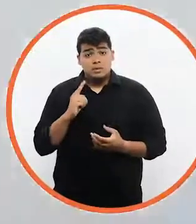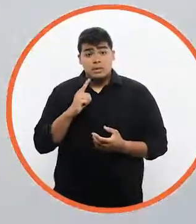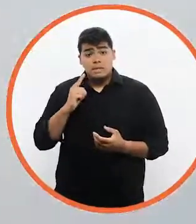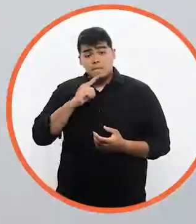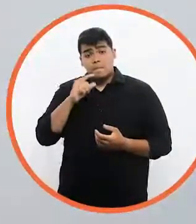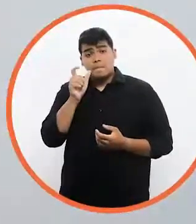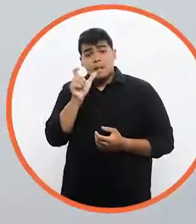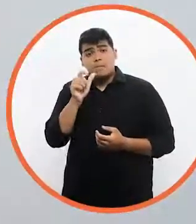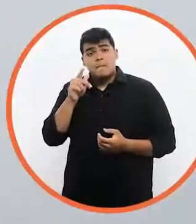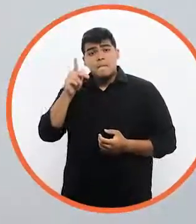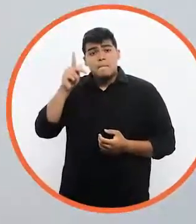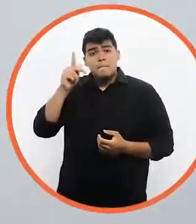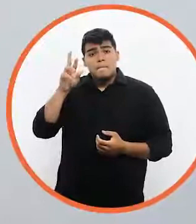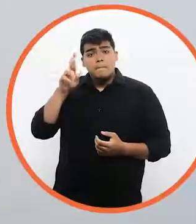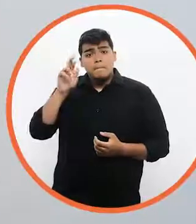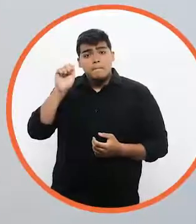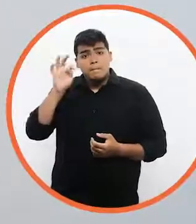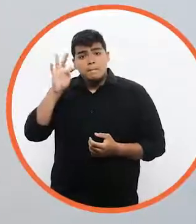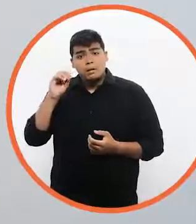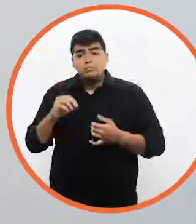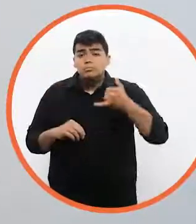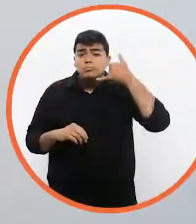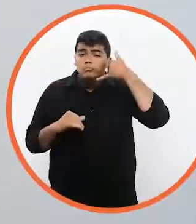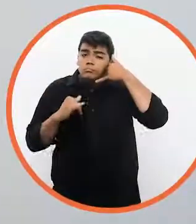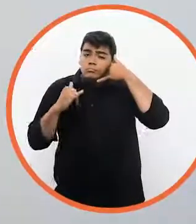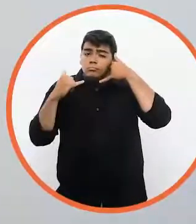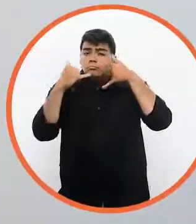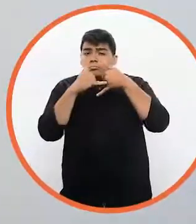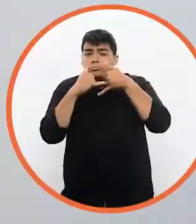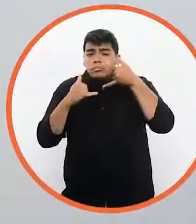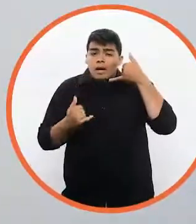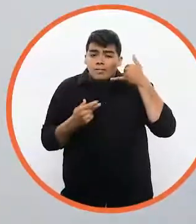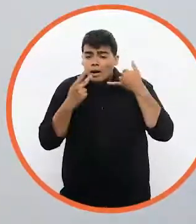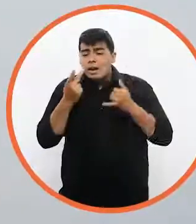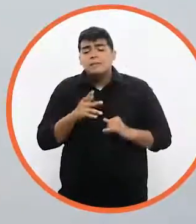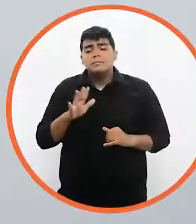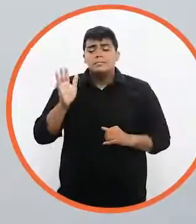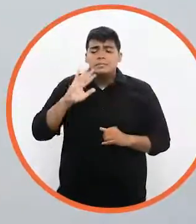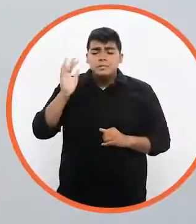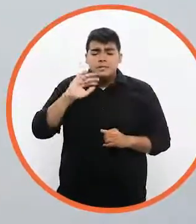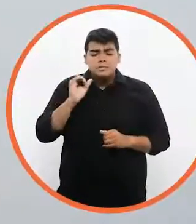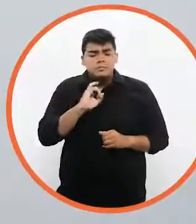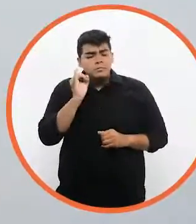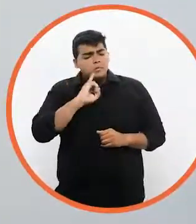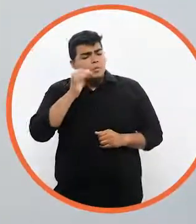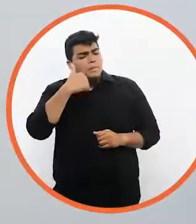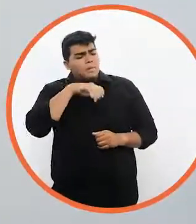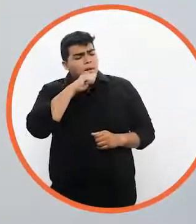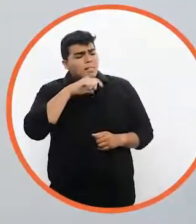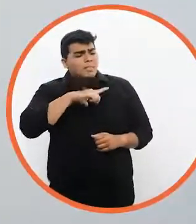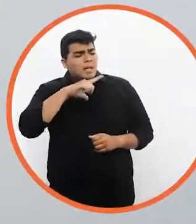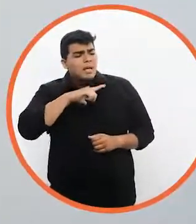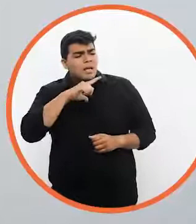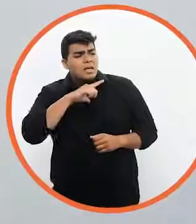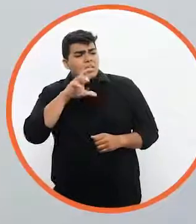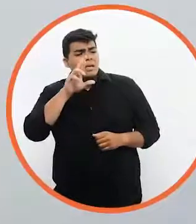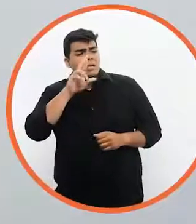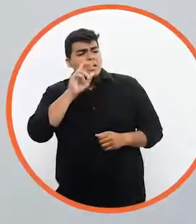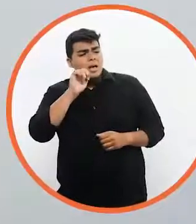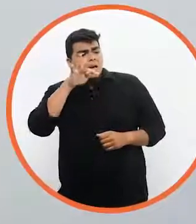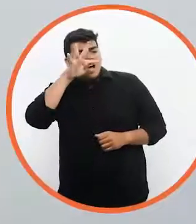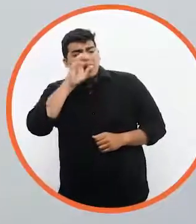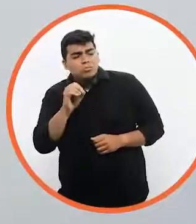um momento. Então, se você telefona para uma pessoa e atende a mãe dela, e a mãe dela diz assim: um rato, le voy a